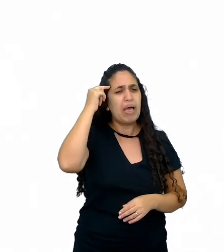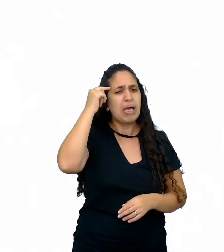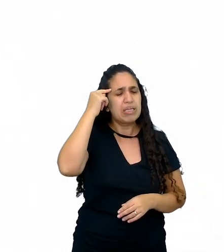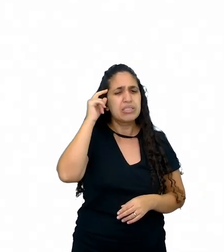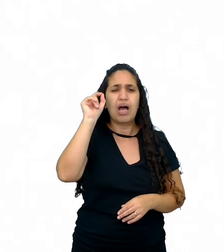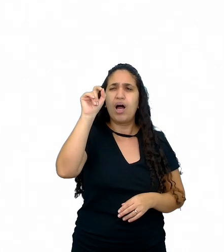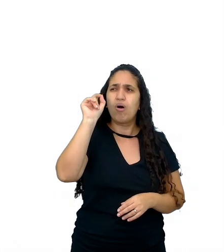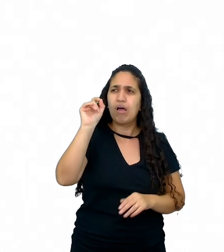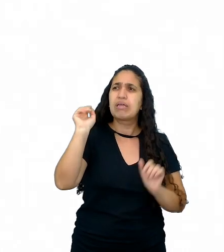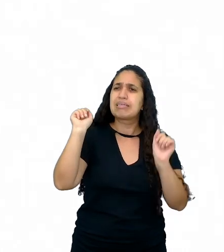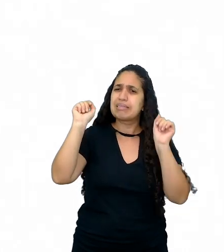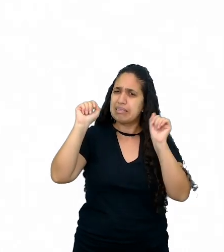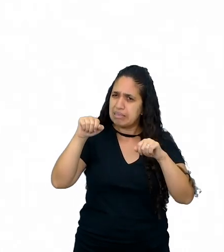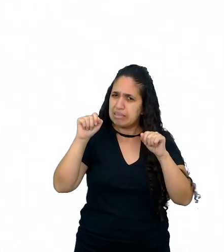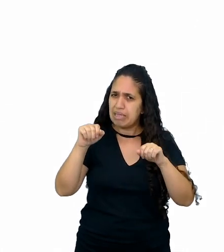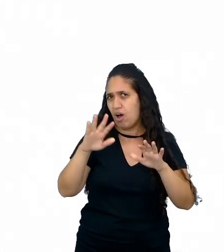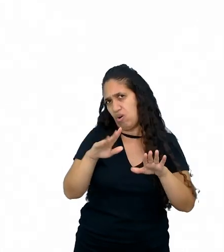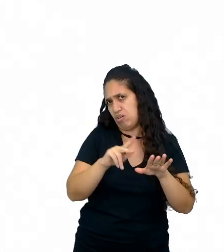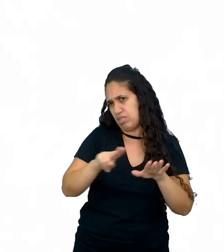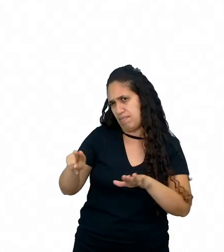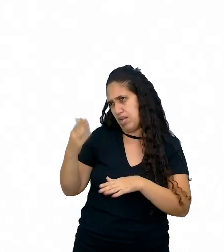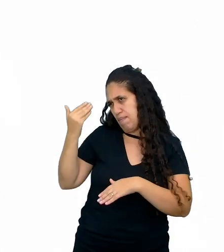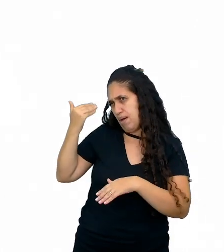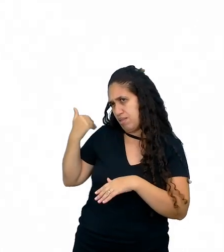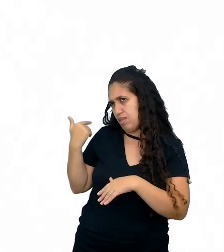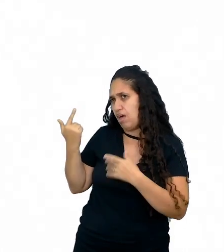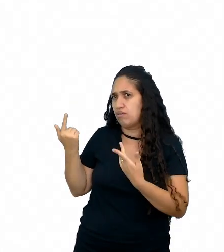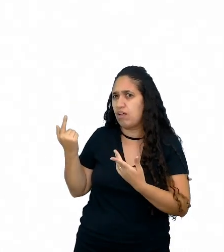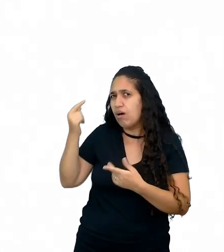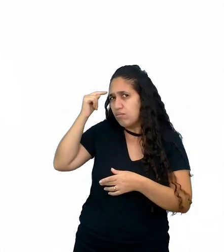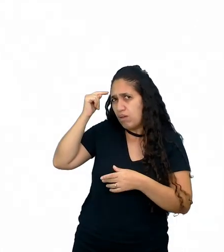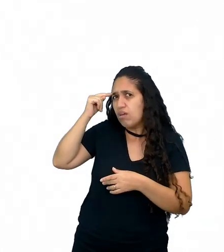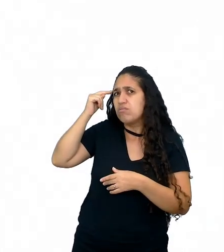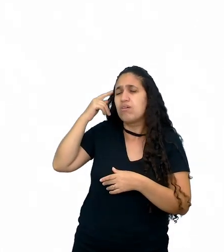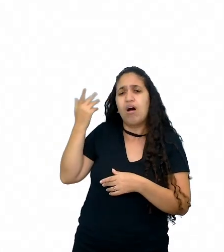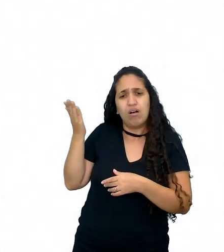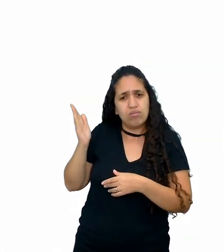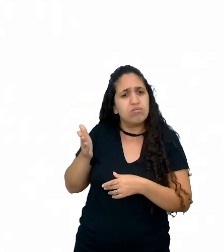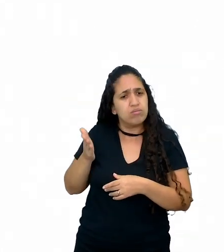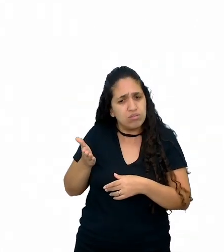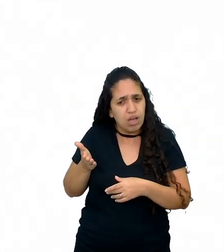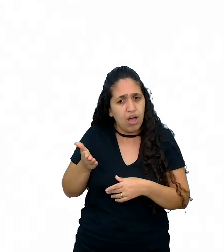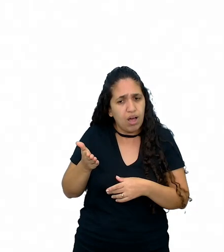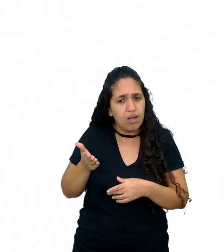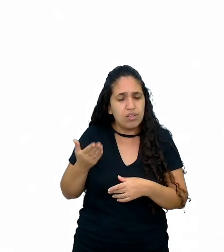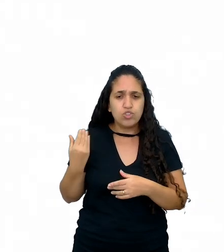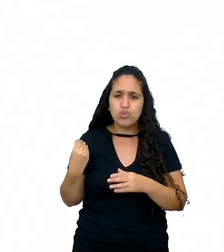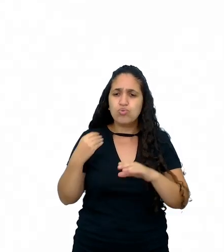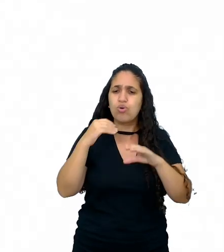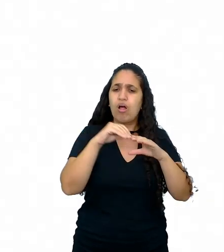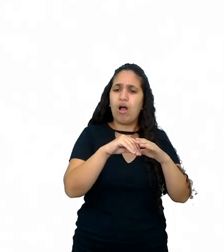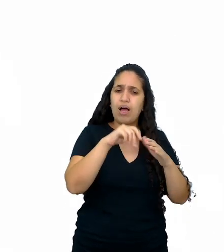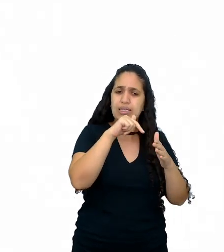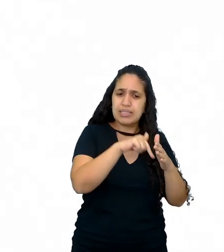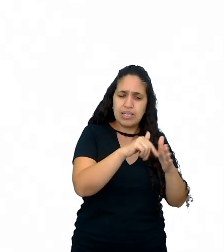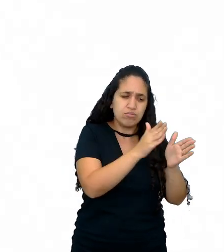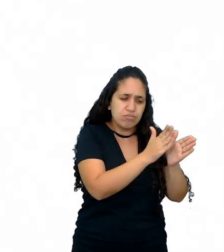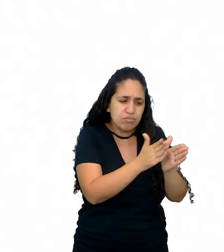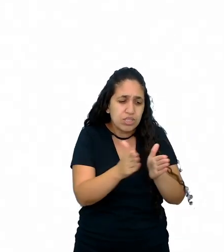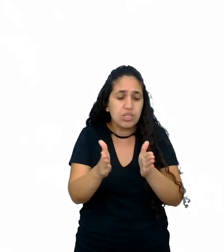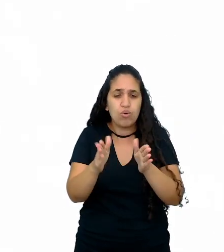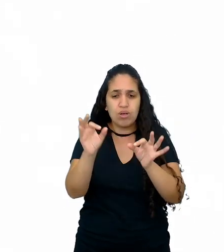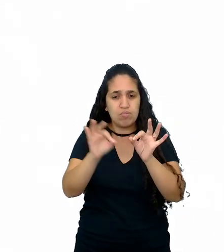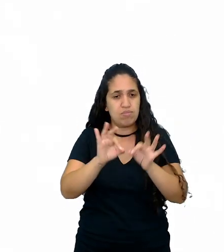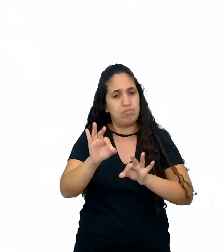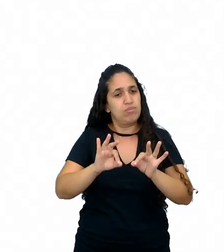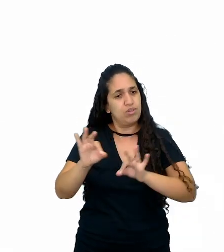na possibilidade, pode ser que semana passada vocês já tenham pensado na possibilidade de colocar dentro dessa sequência um